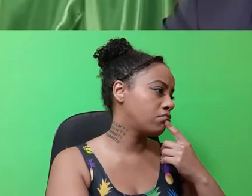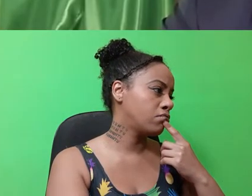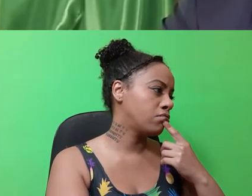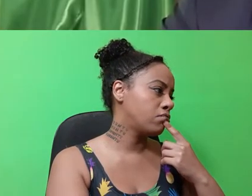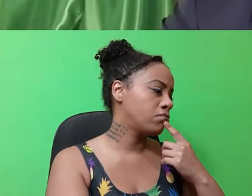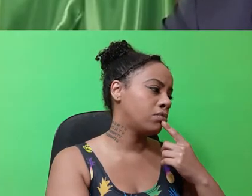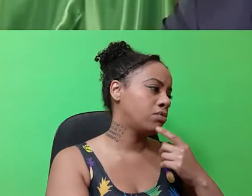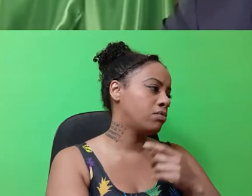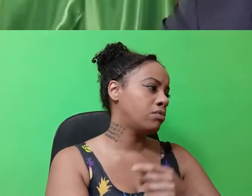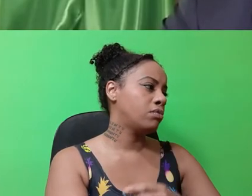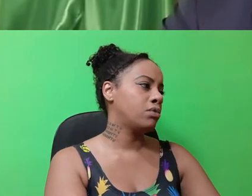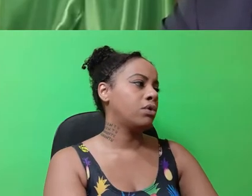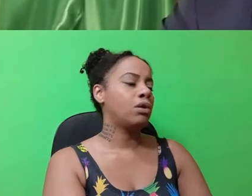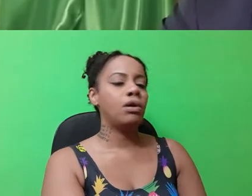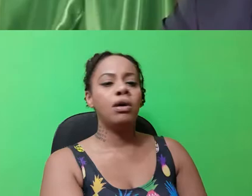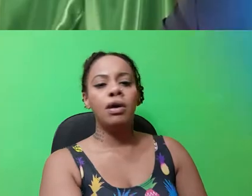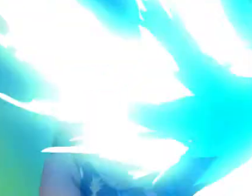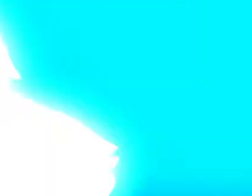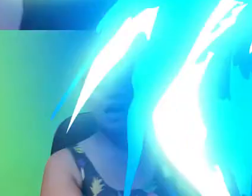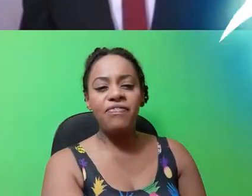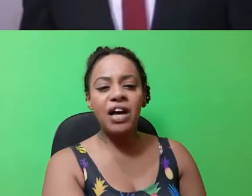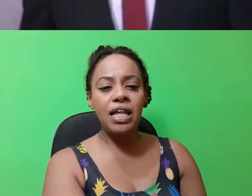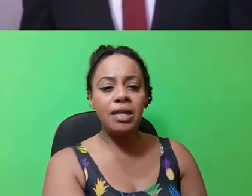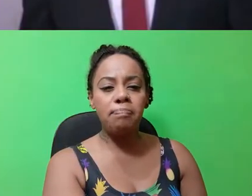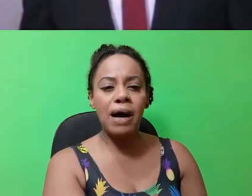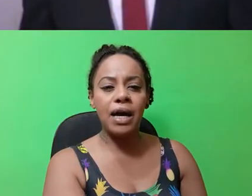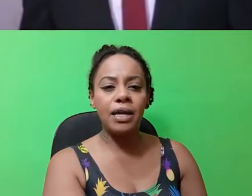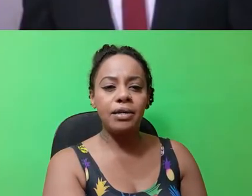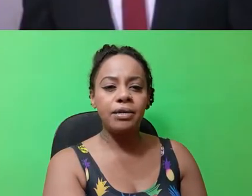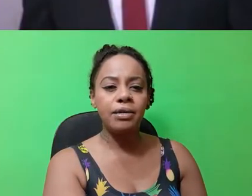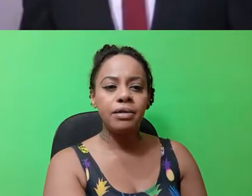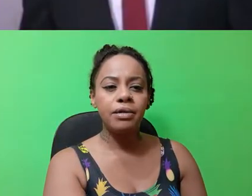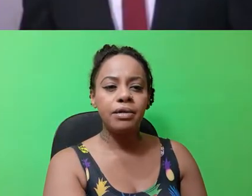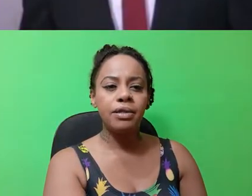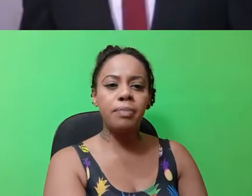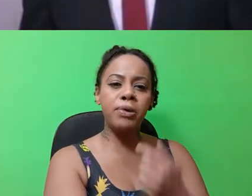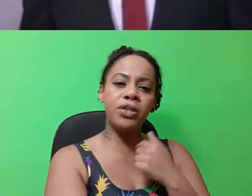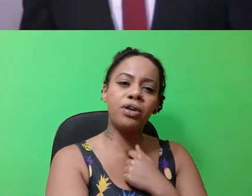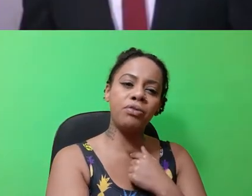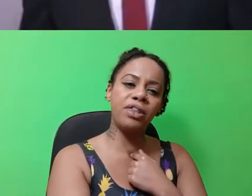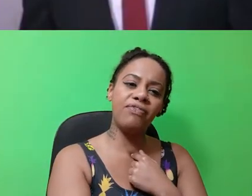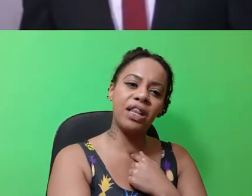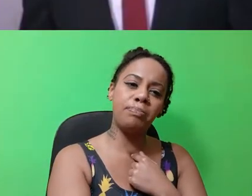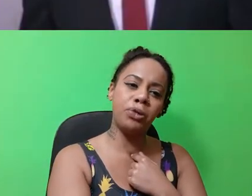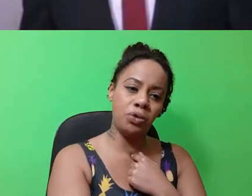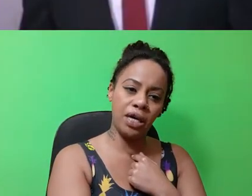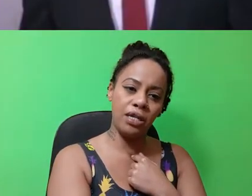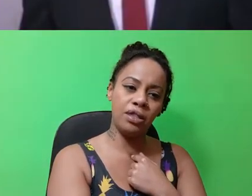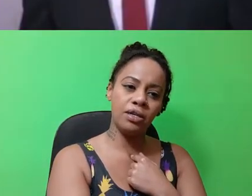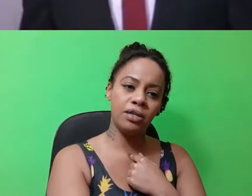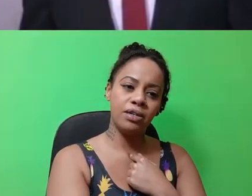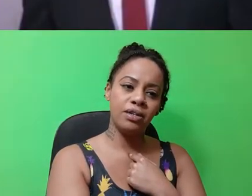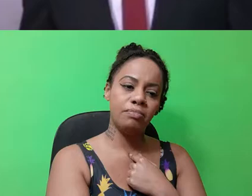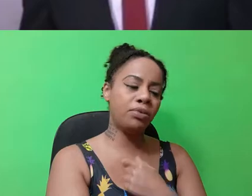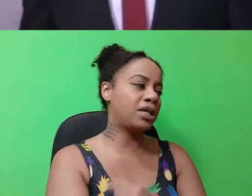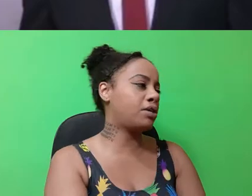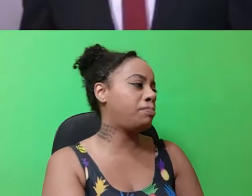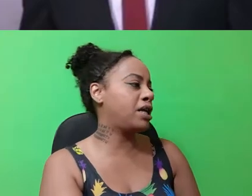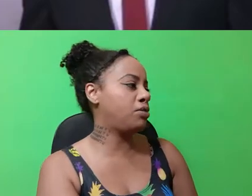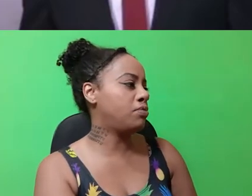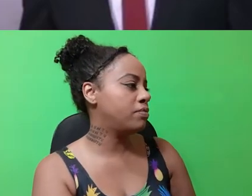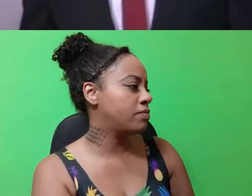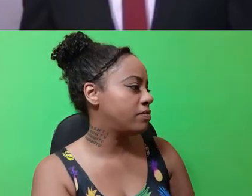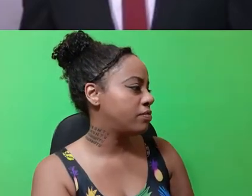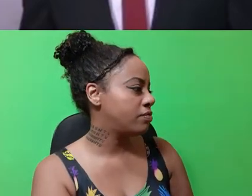Completamos 3 anos de governo sem corrupção. Aí fala de páreo. Depois eu que não sei falar português. Puta